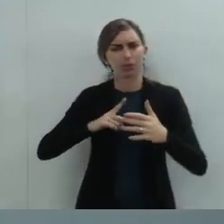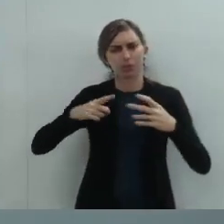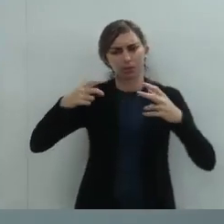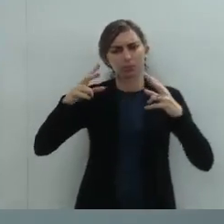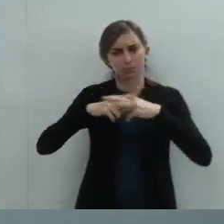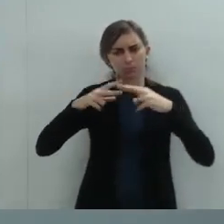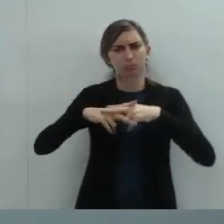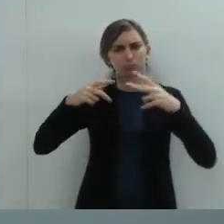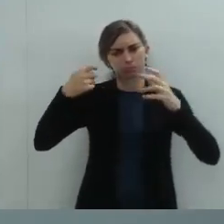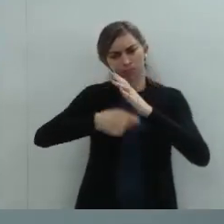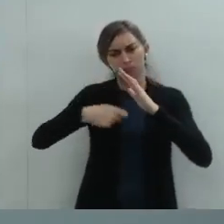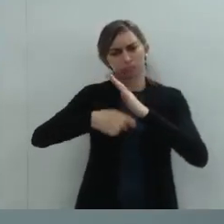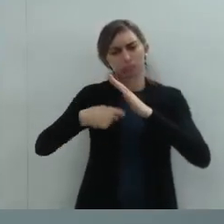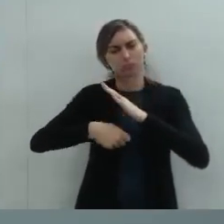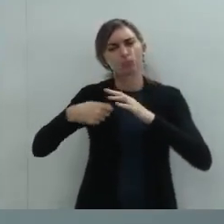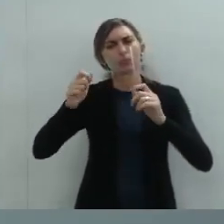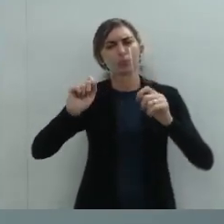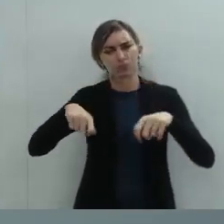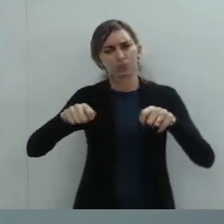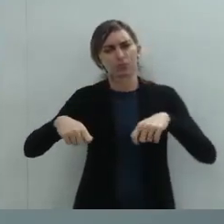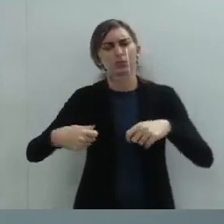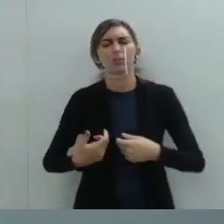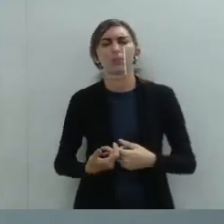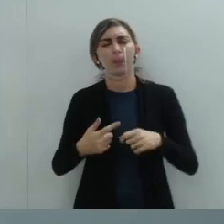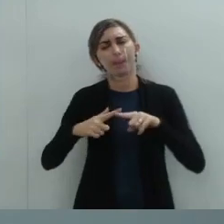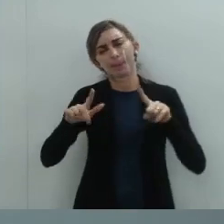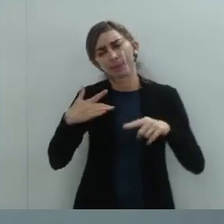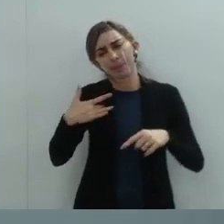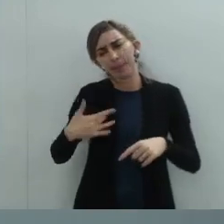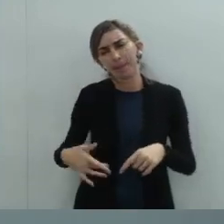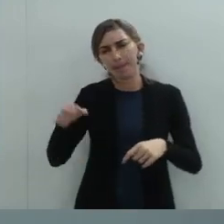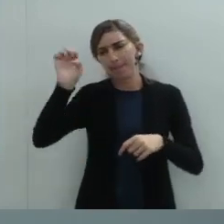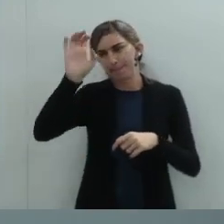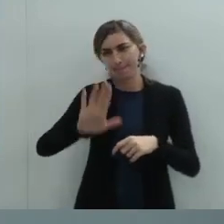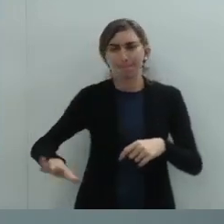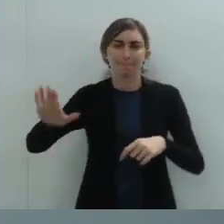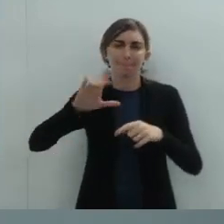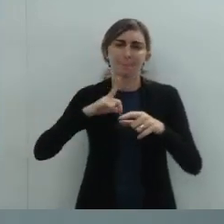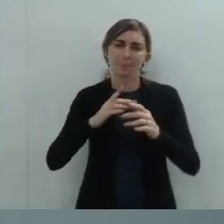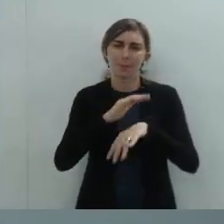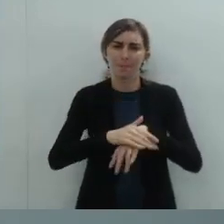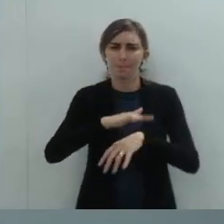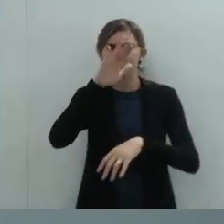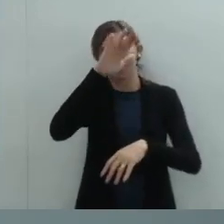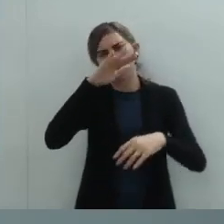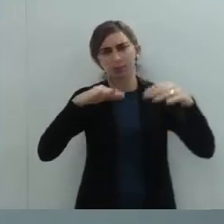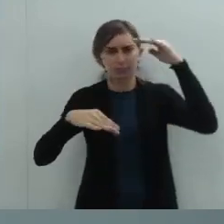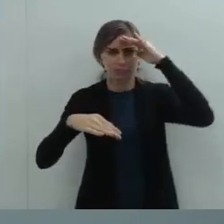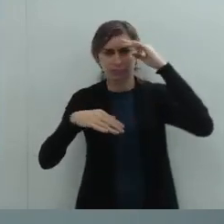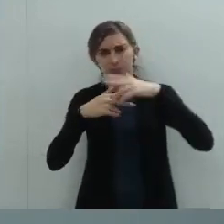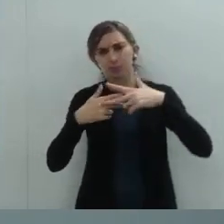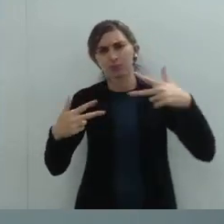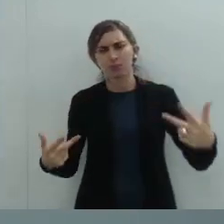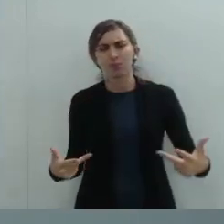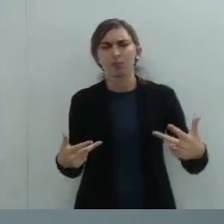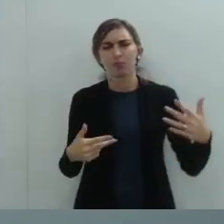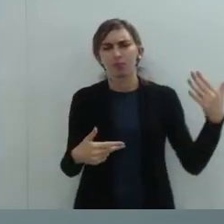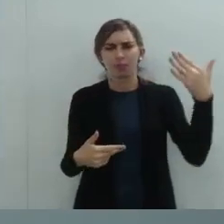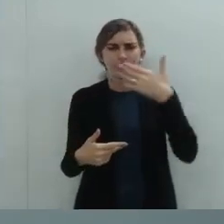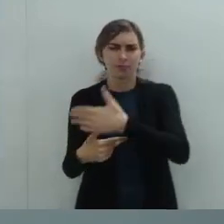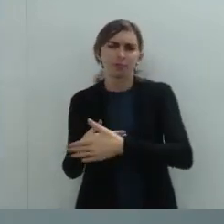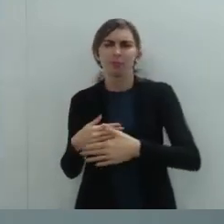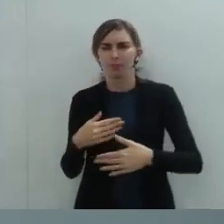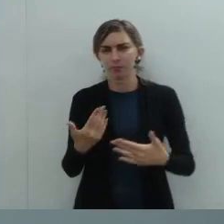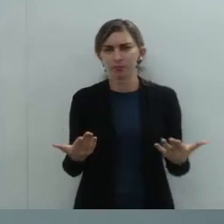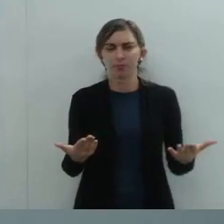sim, mas, infelizmente, né, a Europa ela tinha mais detenção de império